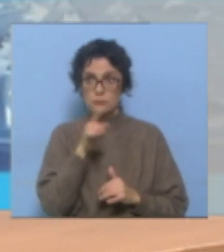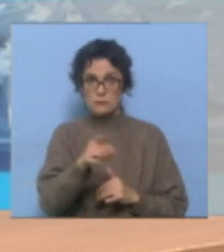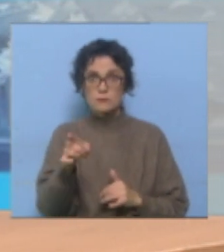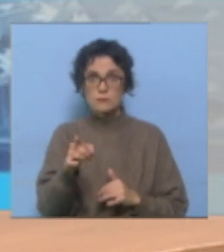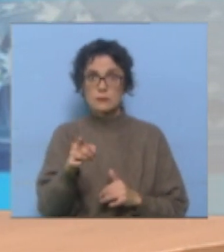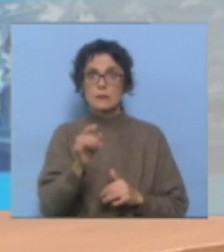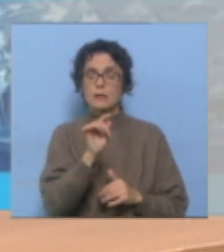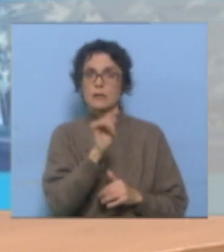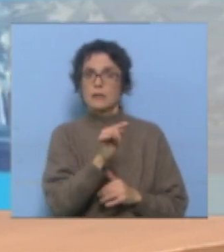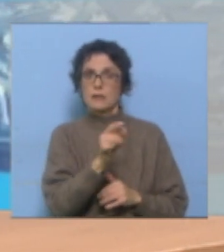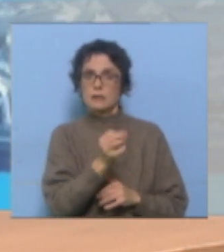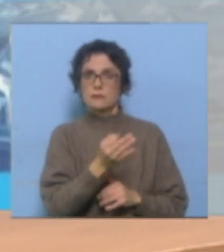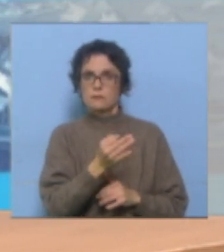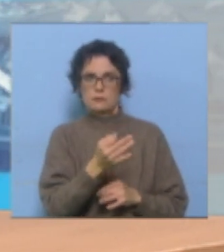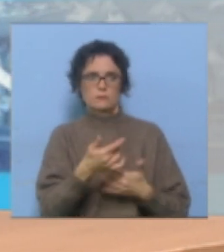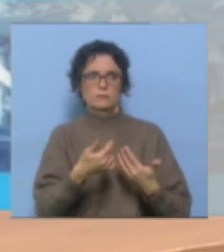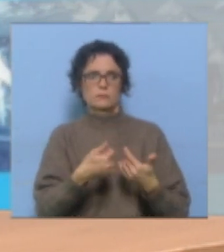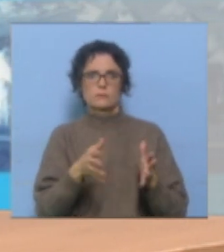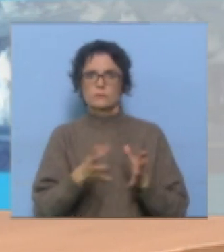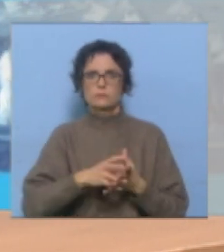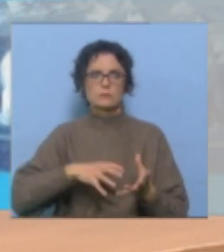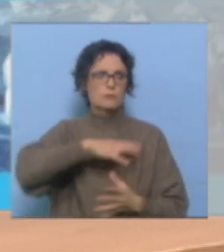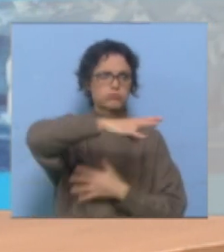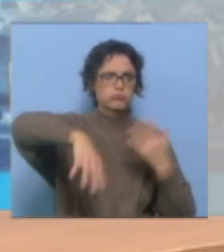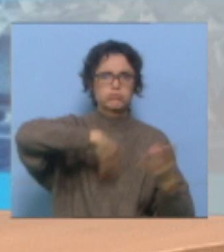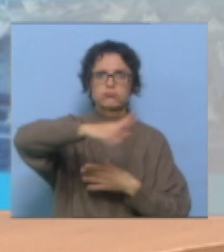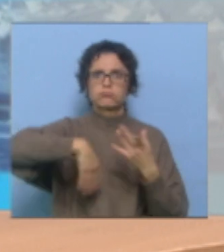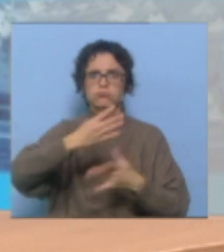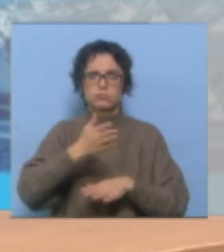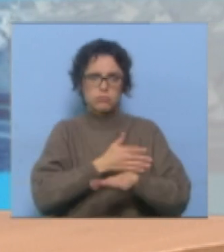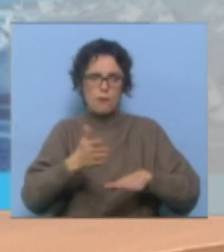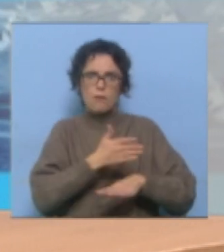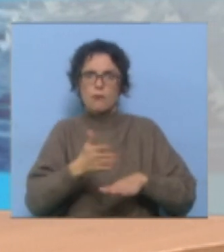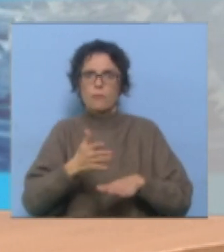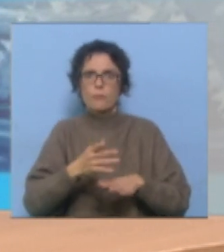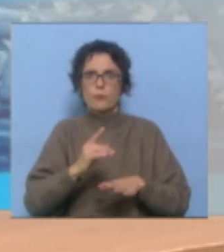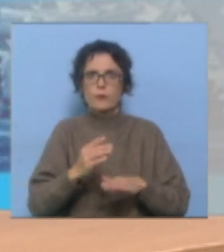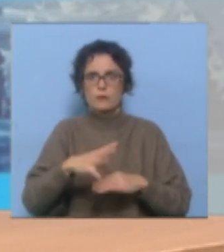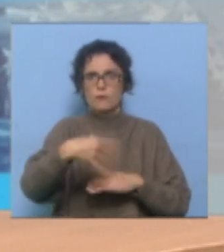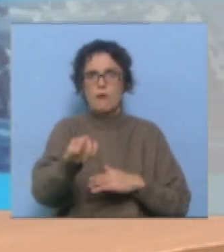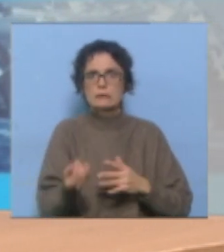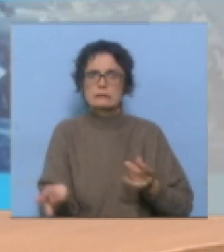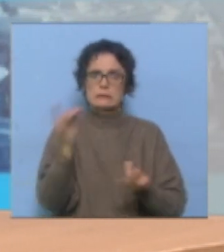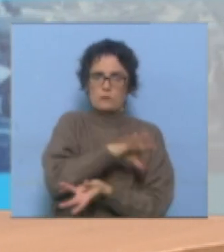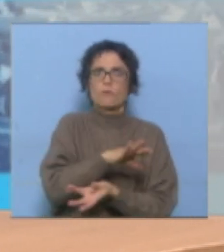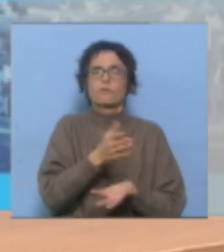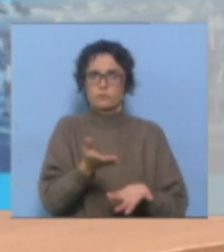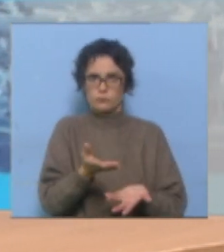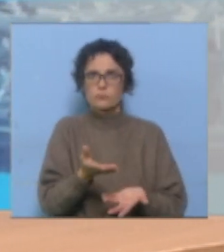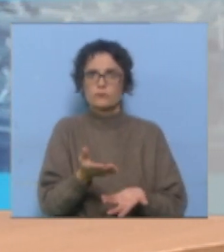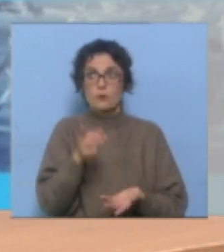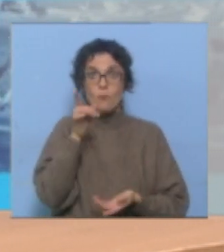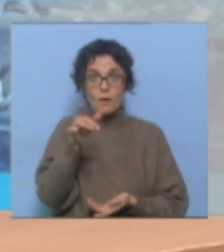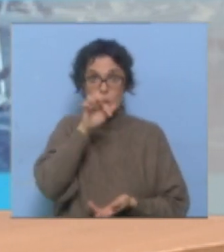todas as turbulências de um período pós-revolucionário, e ele teve